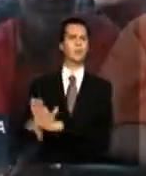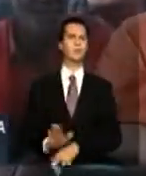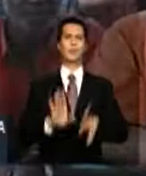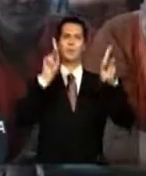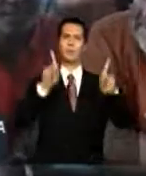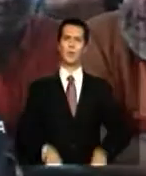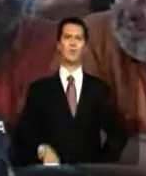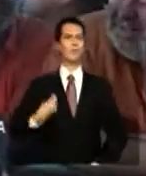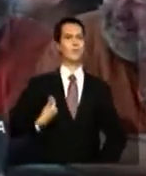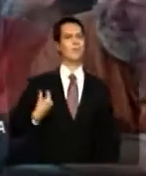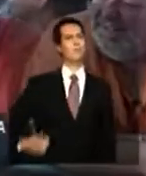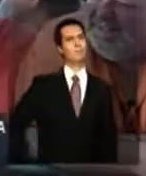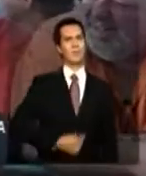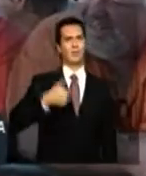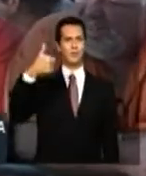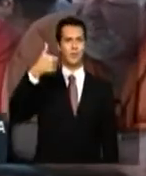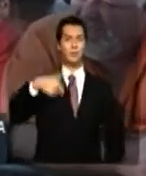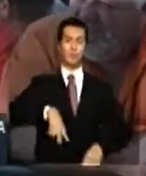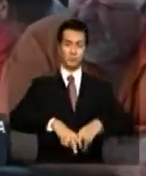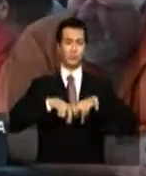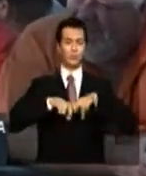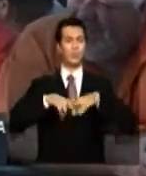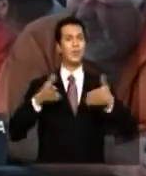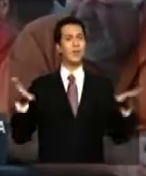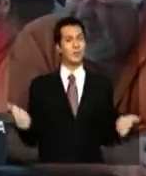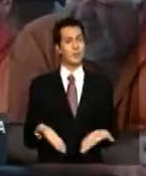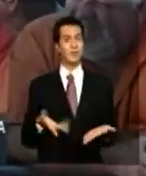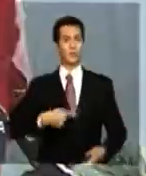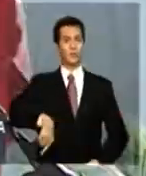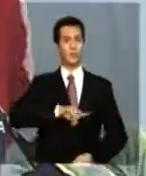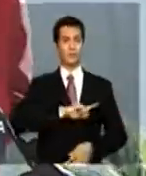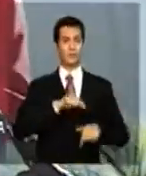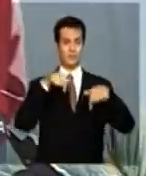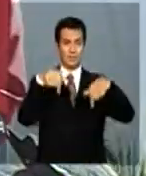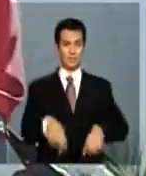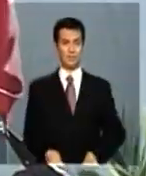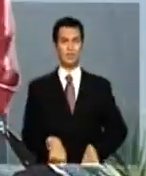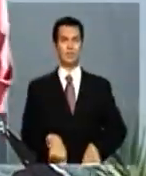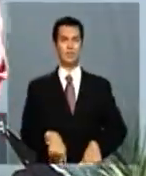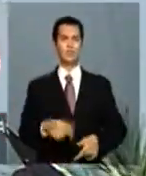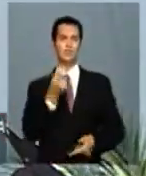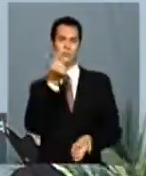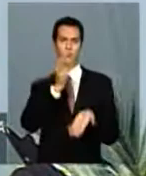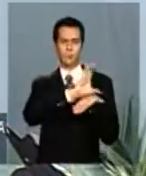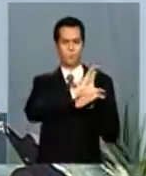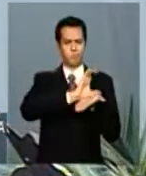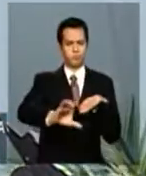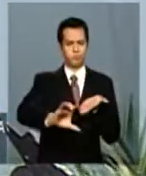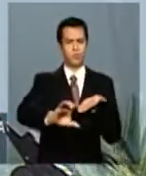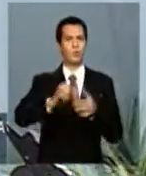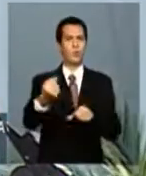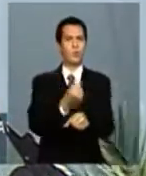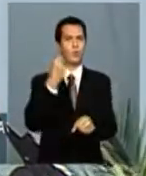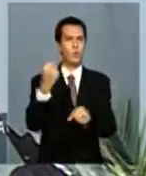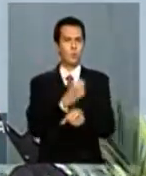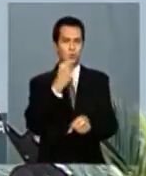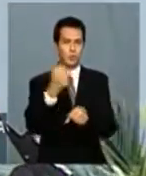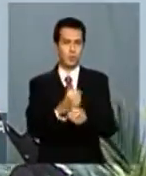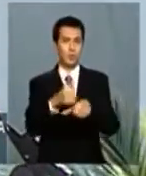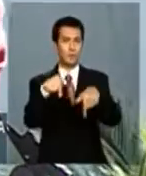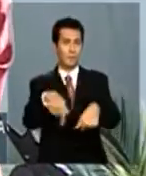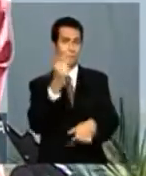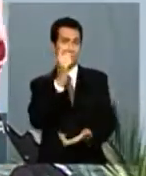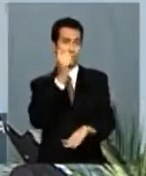população. Por isso, quando nós colocamos aqui, nesse investimento da ponte, mais de 500